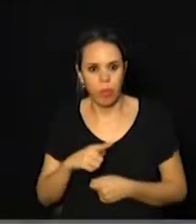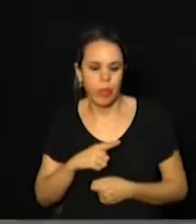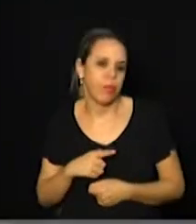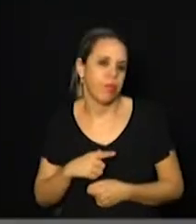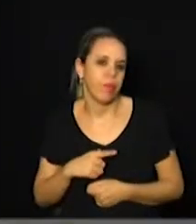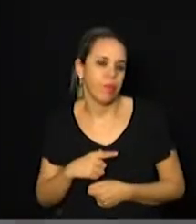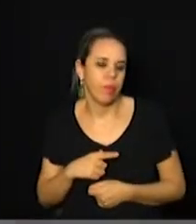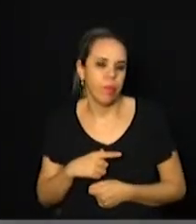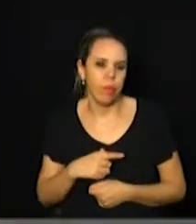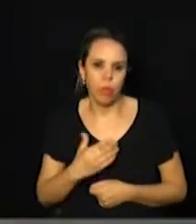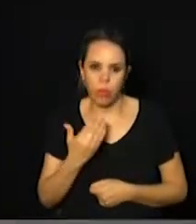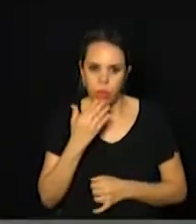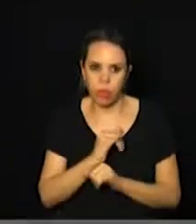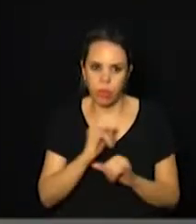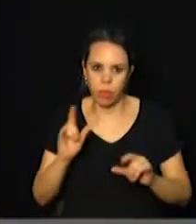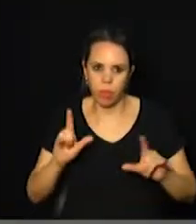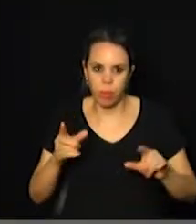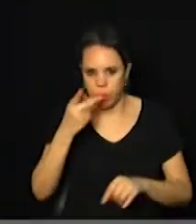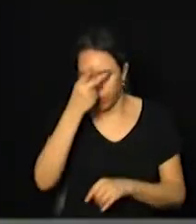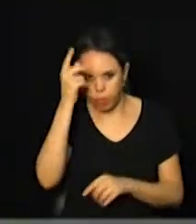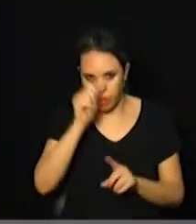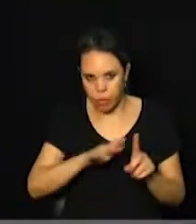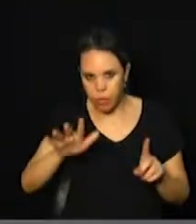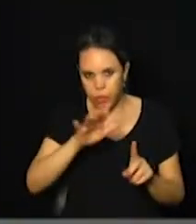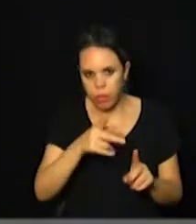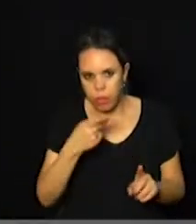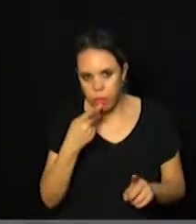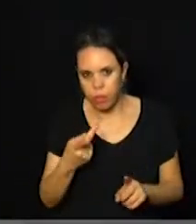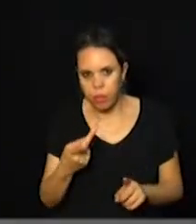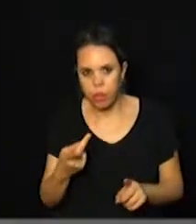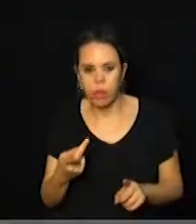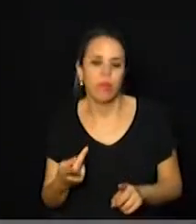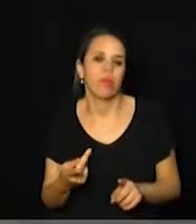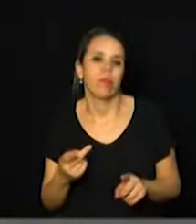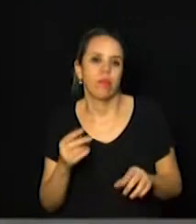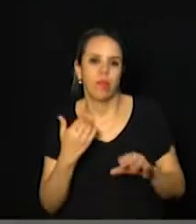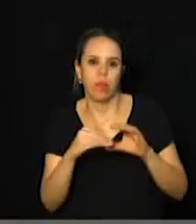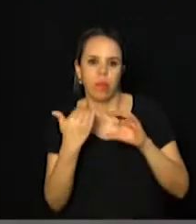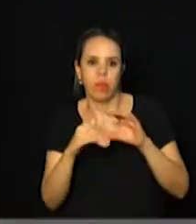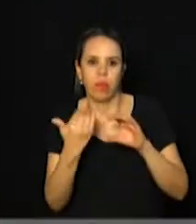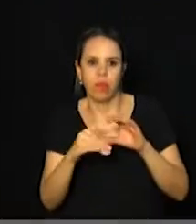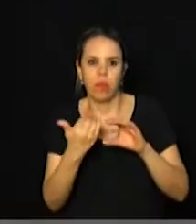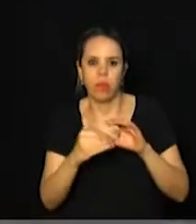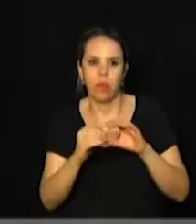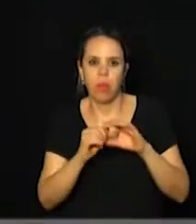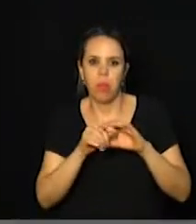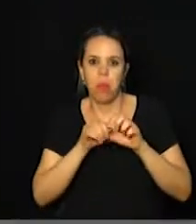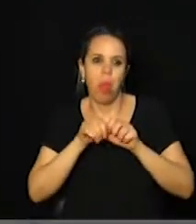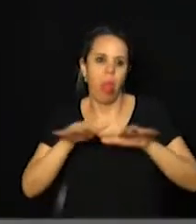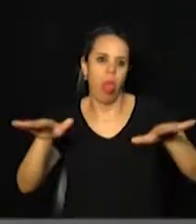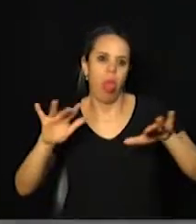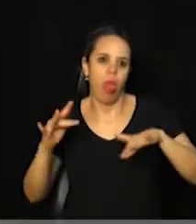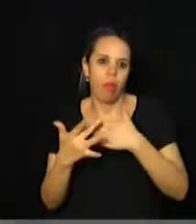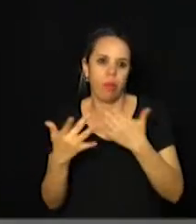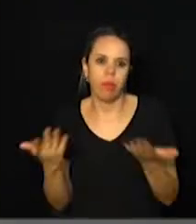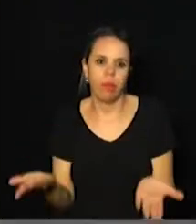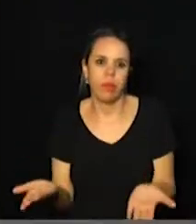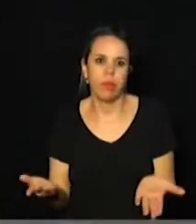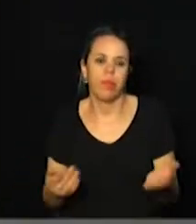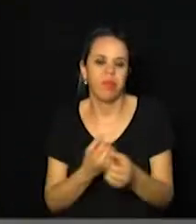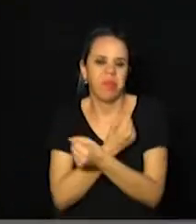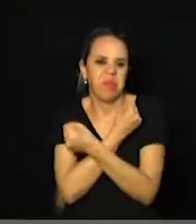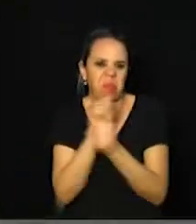até a pele para os telespectadores para a sociedade e ser a caixa postal dele o e-mail dele as redes sociais dele bem